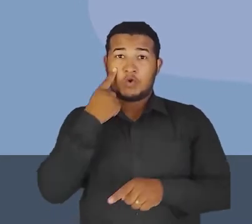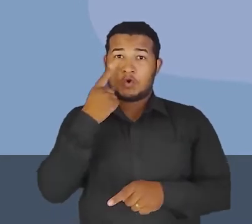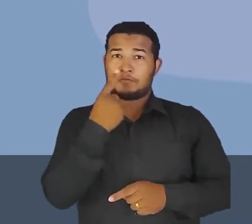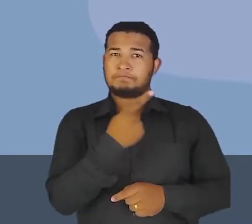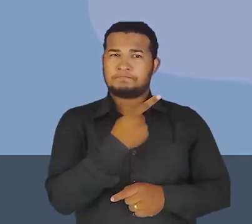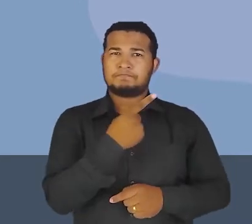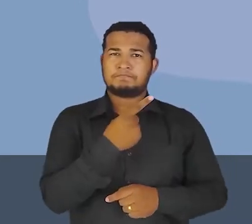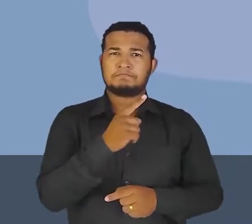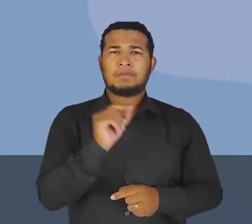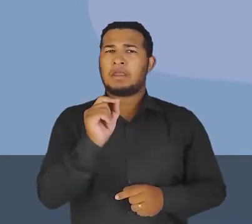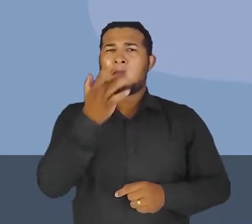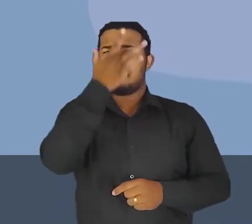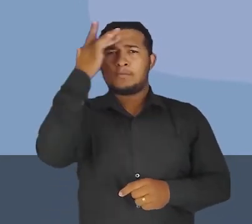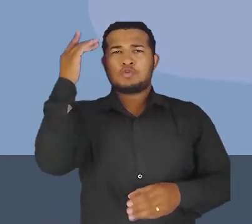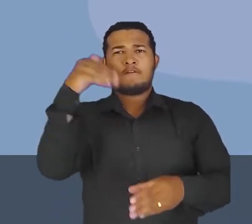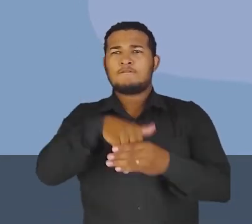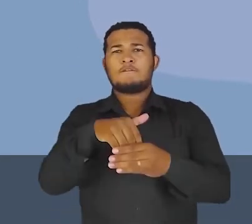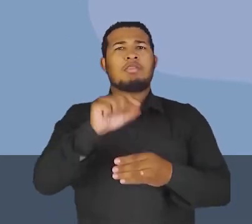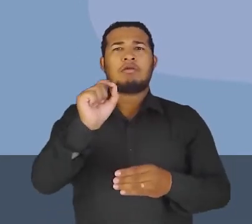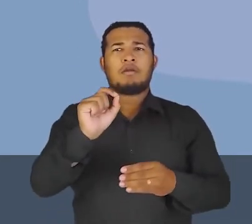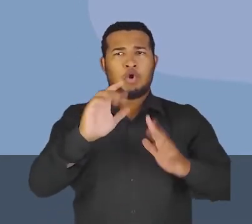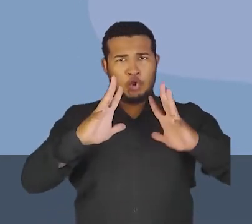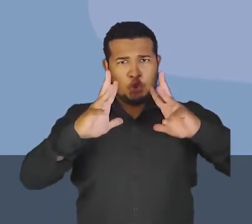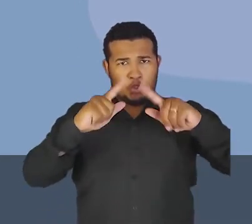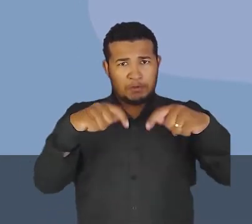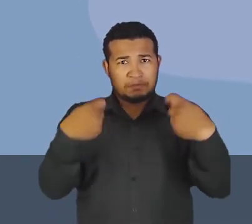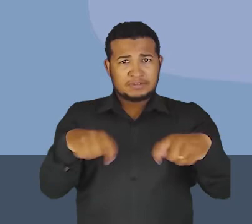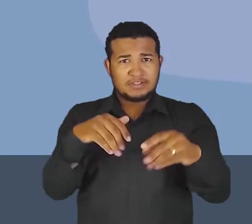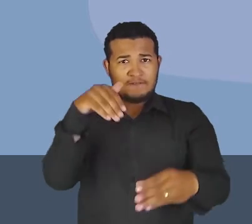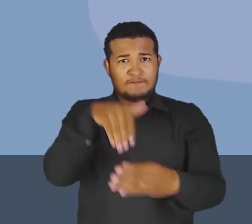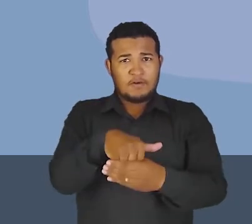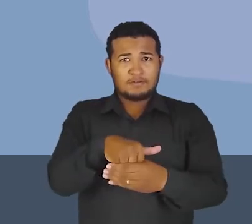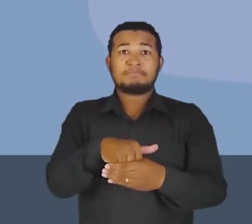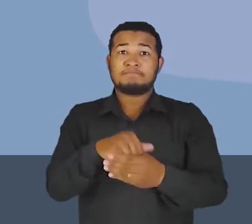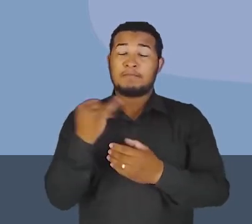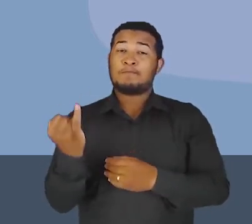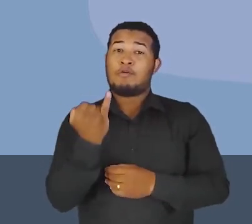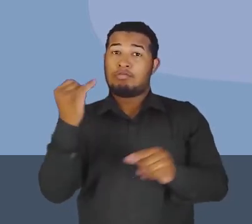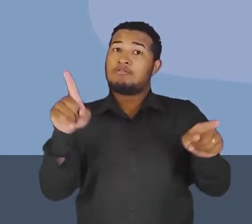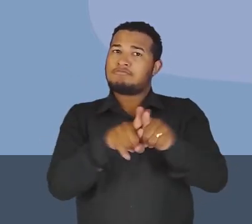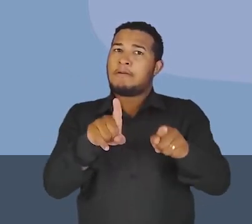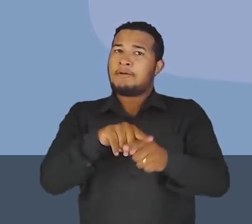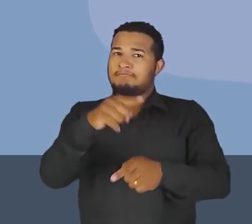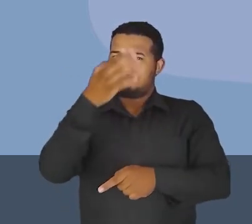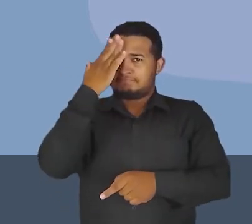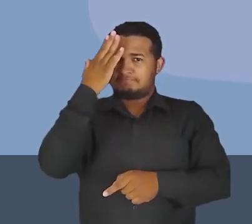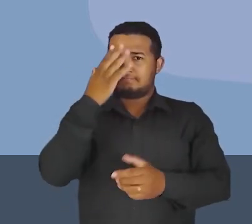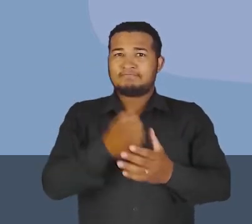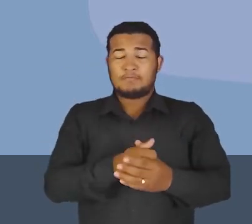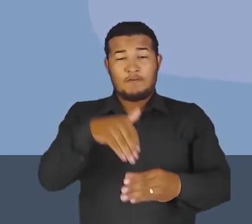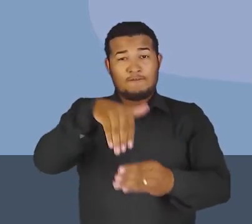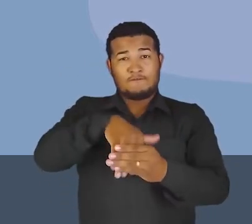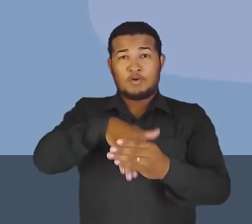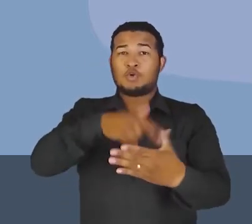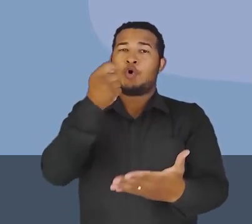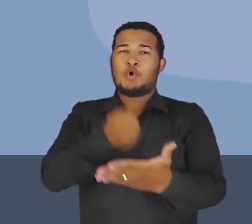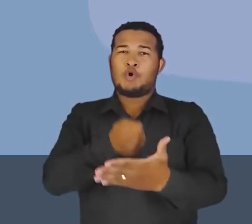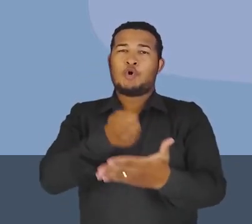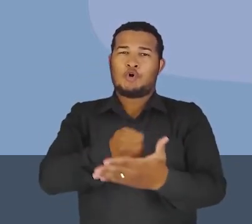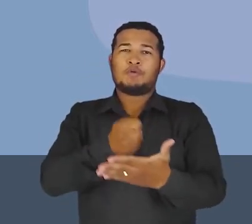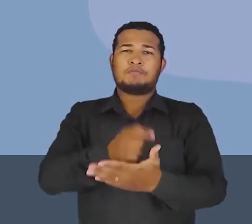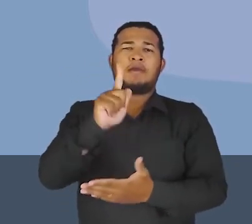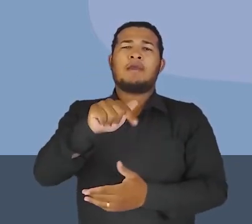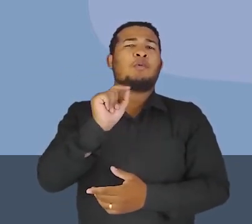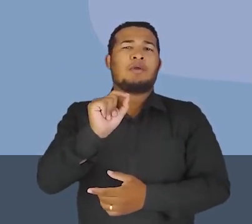deve votar. Todo mundo precisa votar? Um ponto importante que você saber também. O voto ele é obrigatório para todos